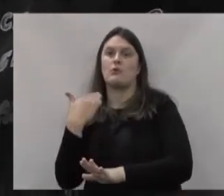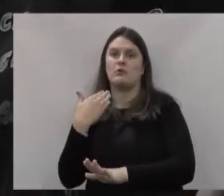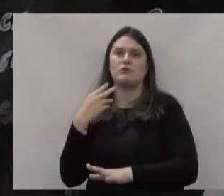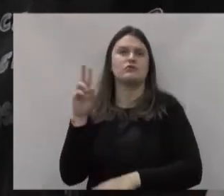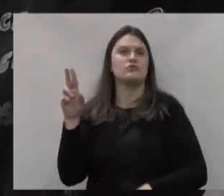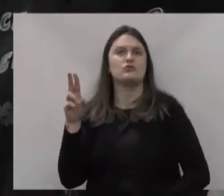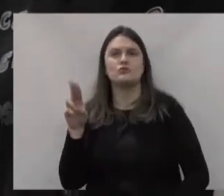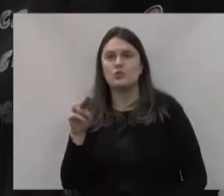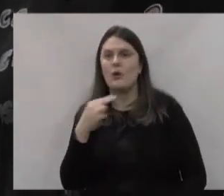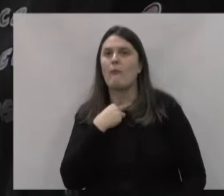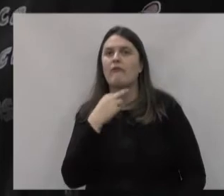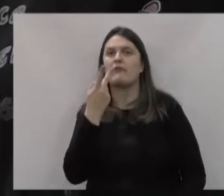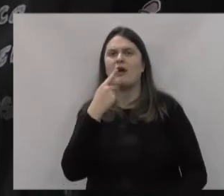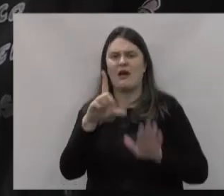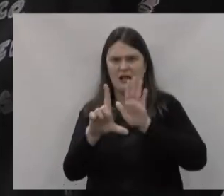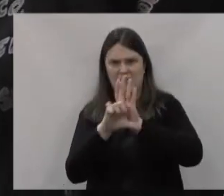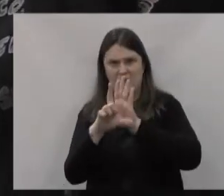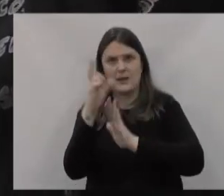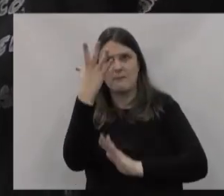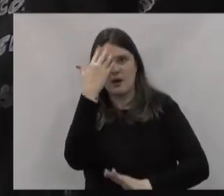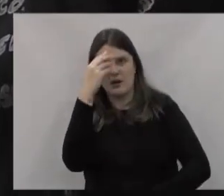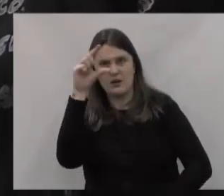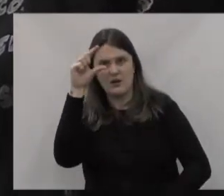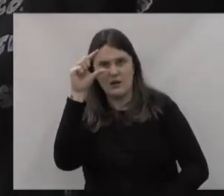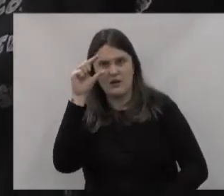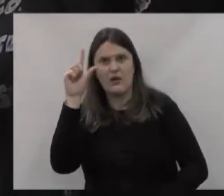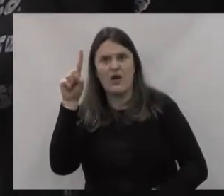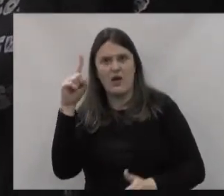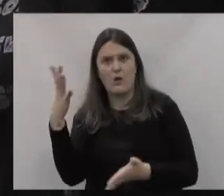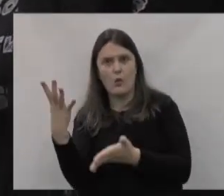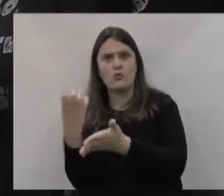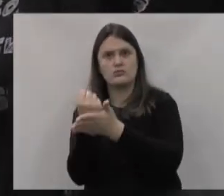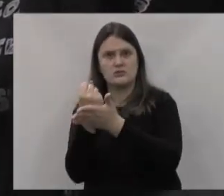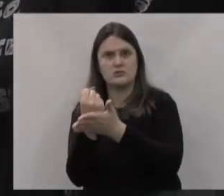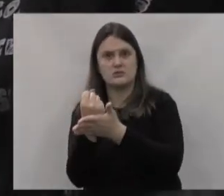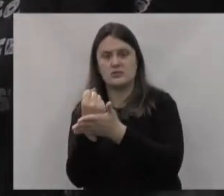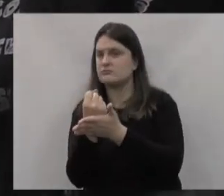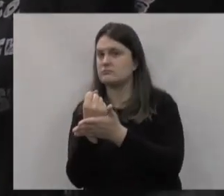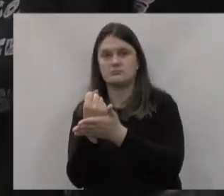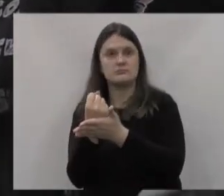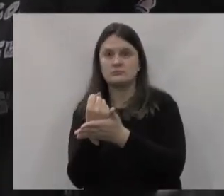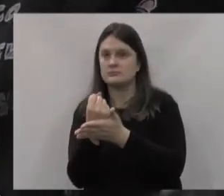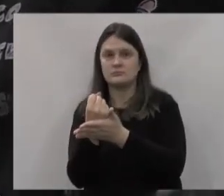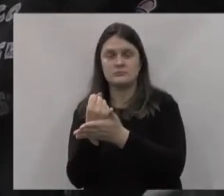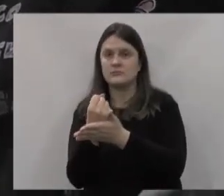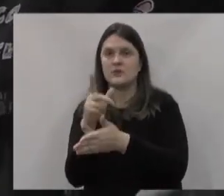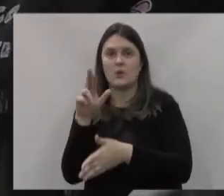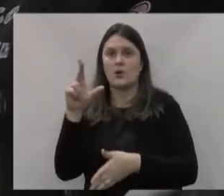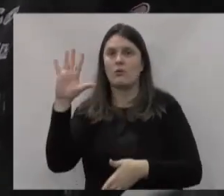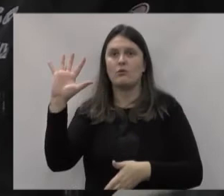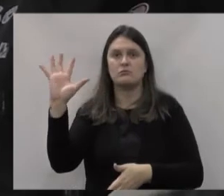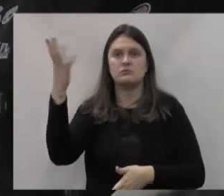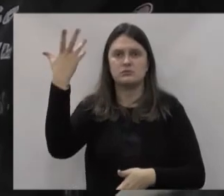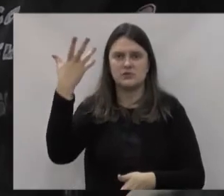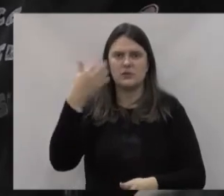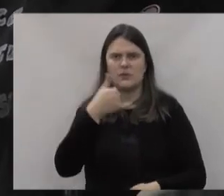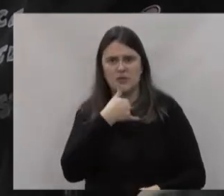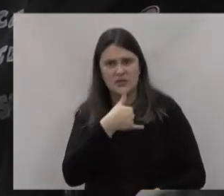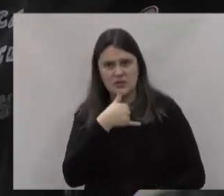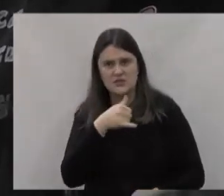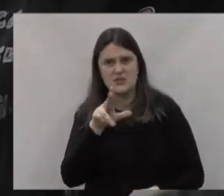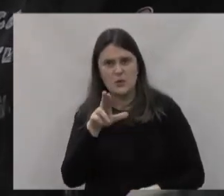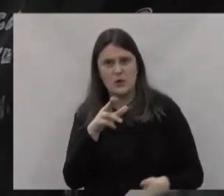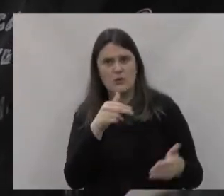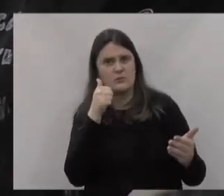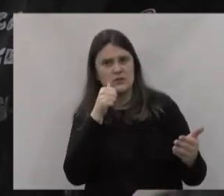pode negar que a Lei Maria da Penha é uma conquista. Assim como aconteceu, infelizmente, o caso como a